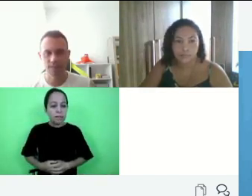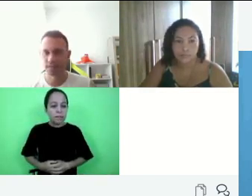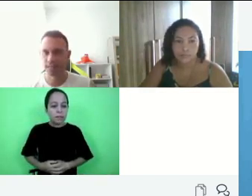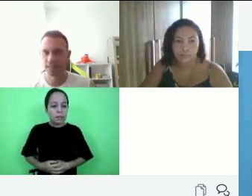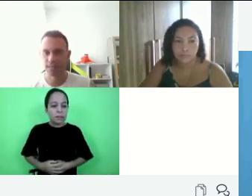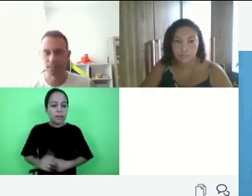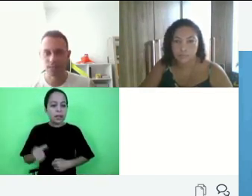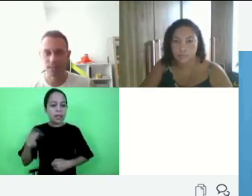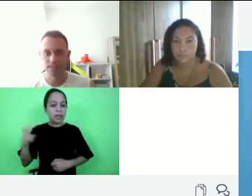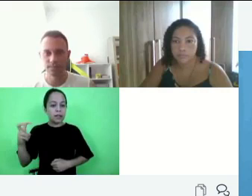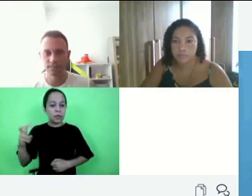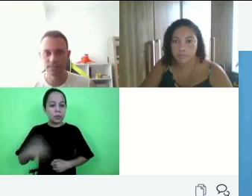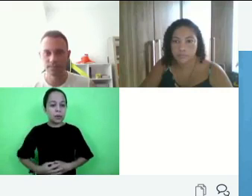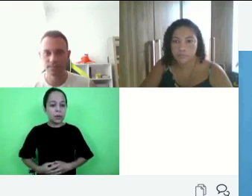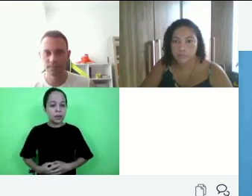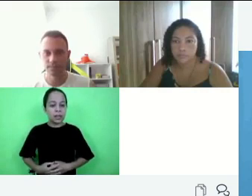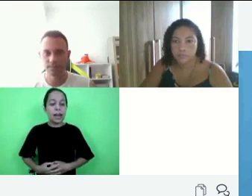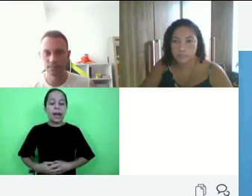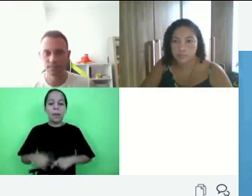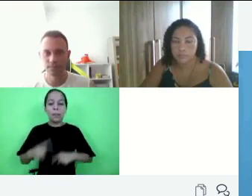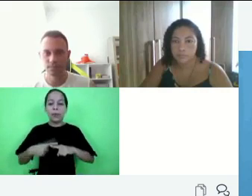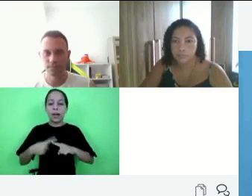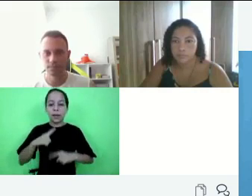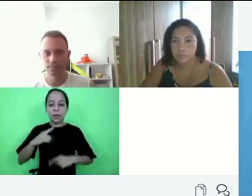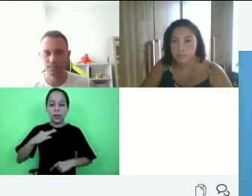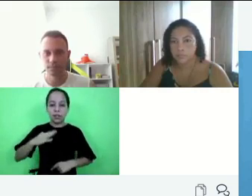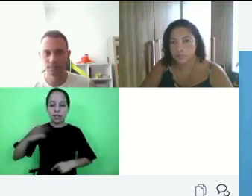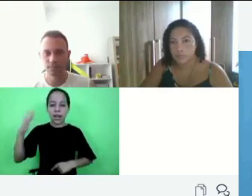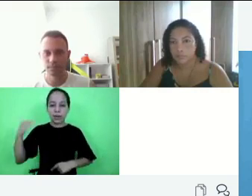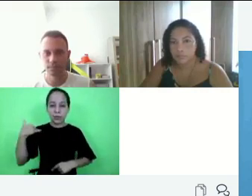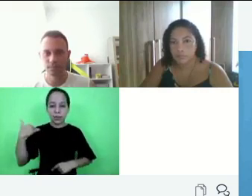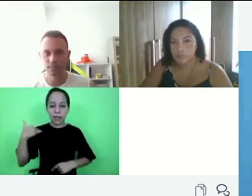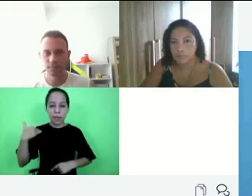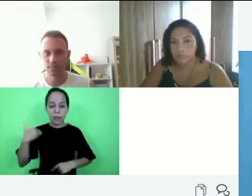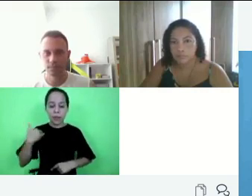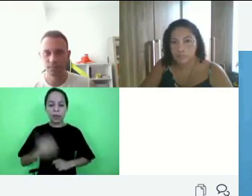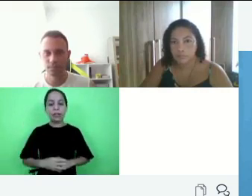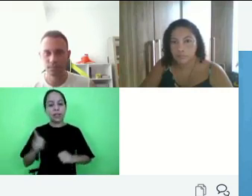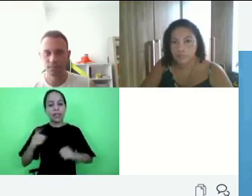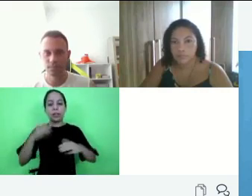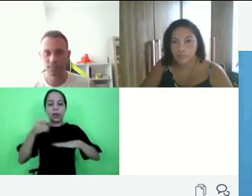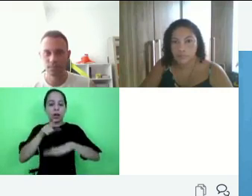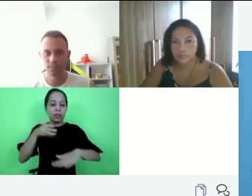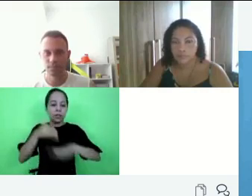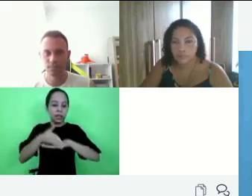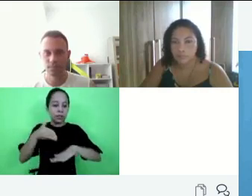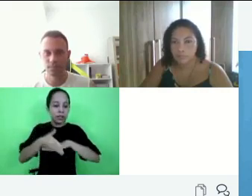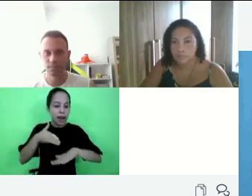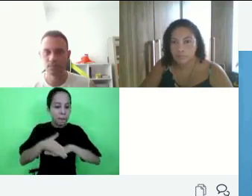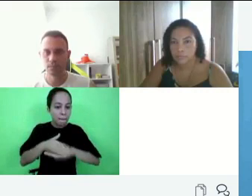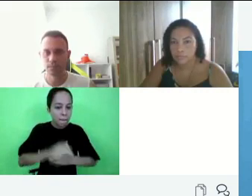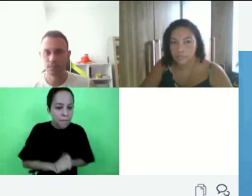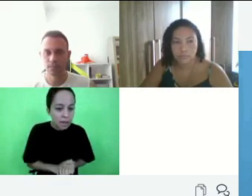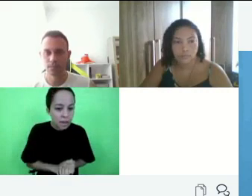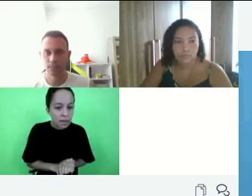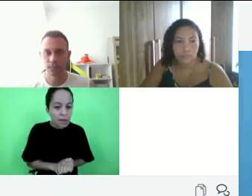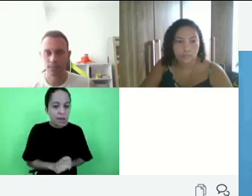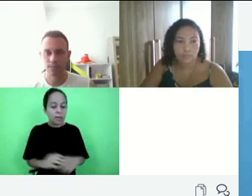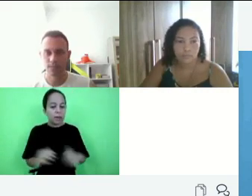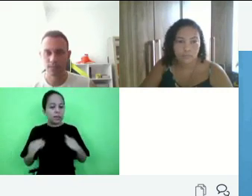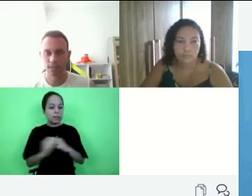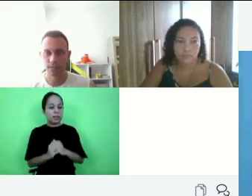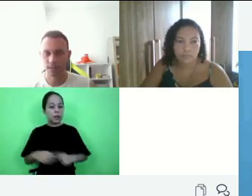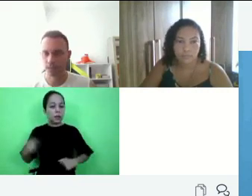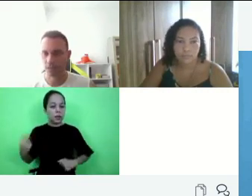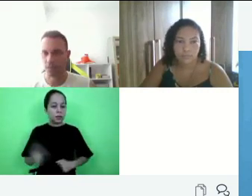Tem que fazer extensão, né? É porque tem um candidato que está me abordando, ele não está conseguindo entrar. Tá,